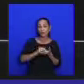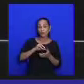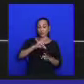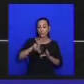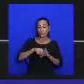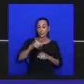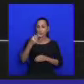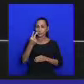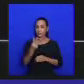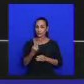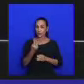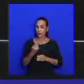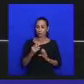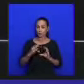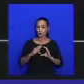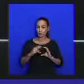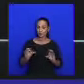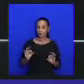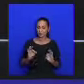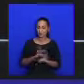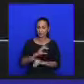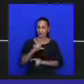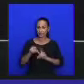Faltando duas bolas.